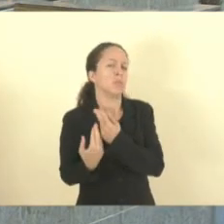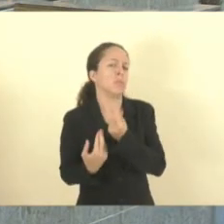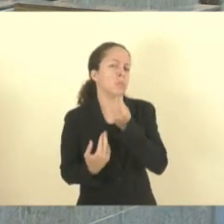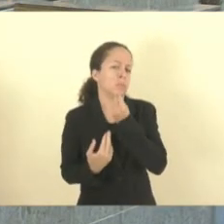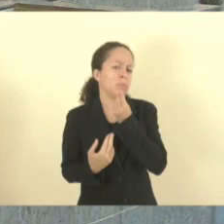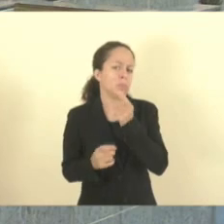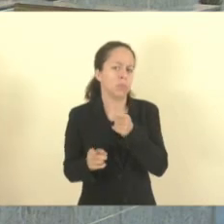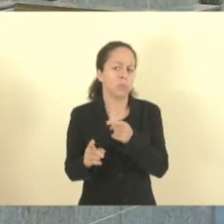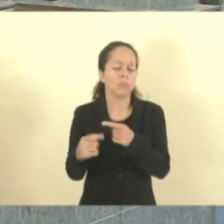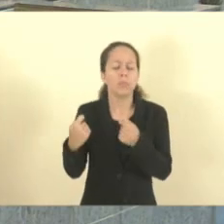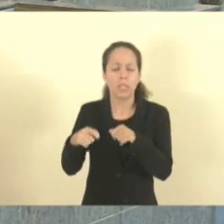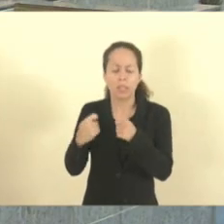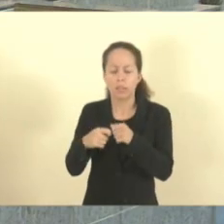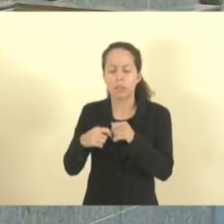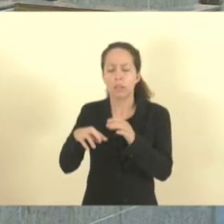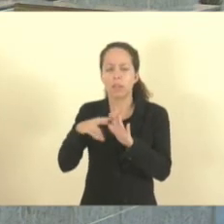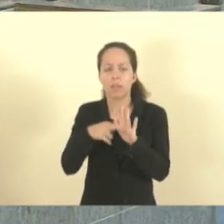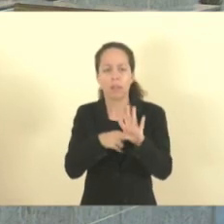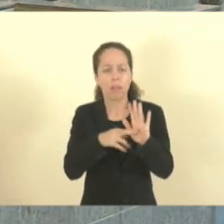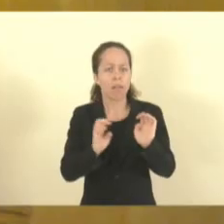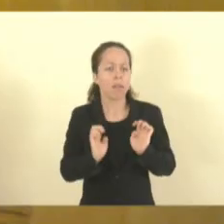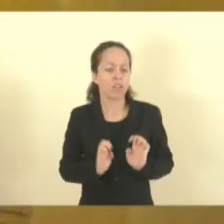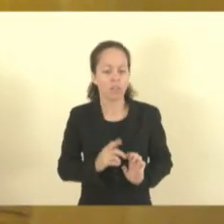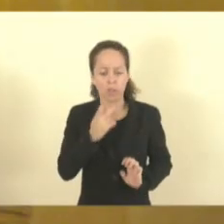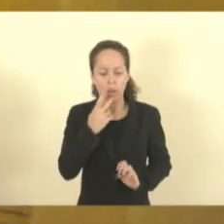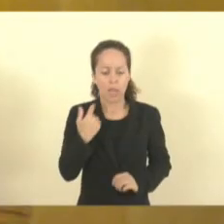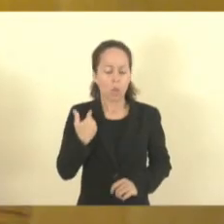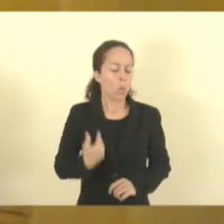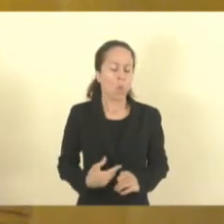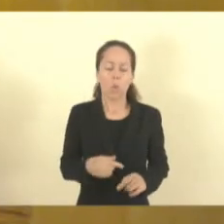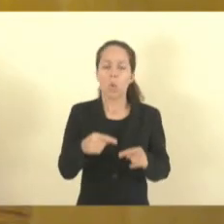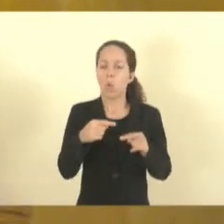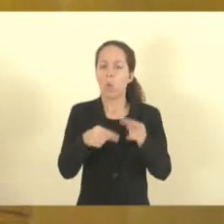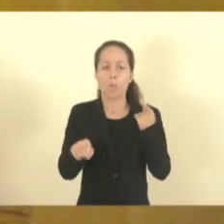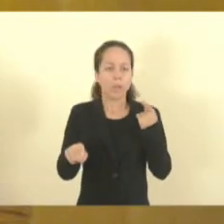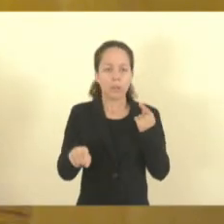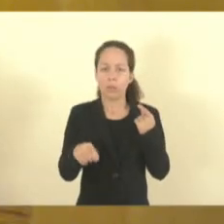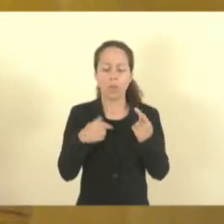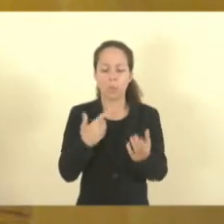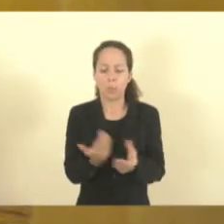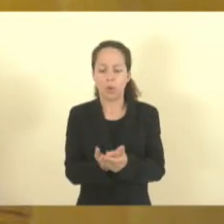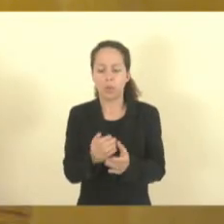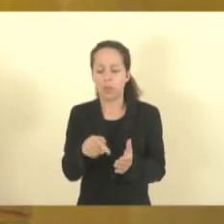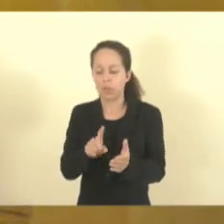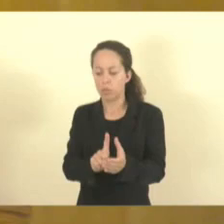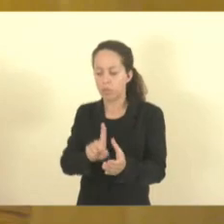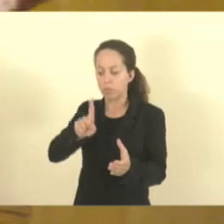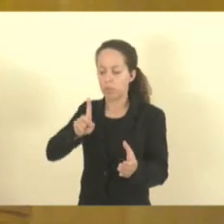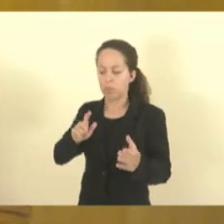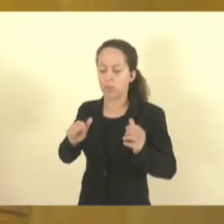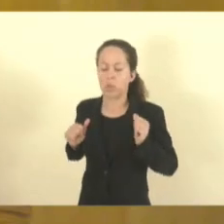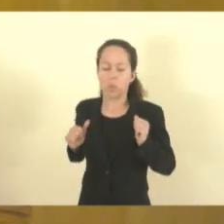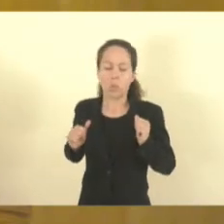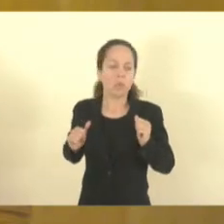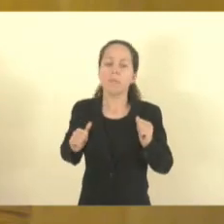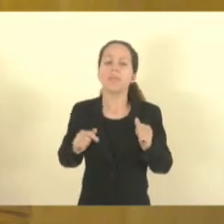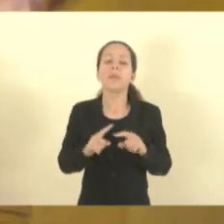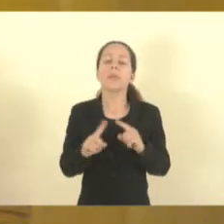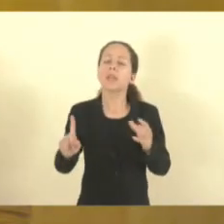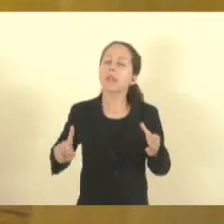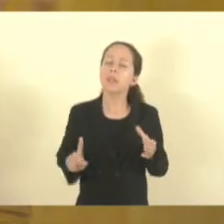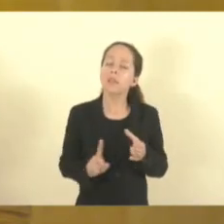que o juiz teve de se julgar impedido e sair do processo. Mas não, ele ficou porque certamente